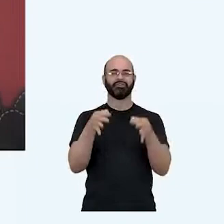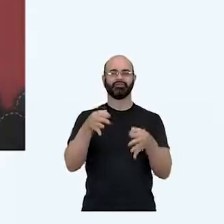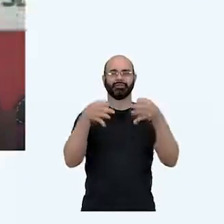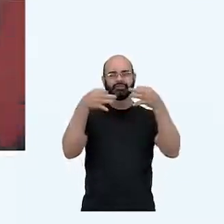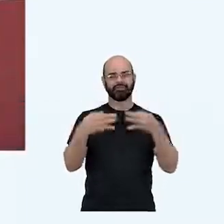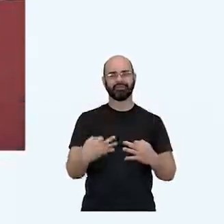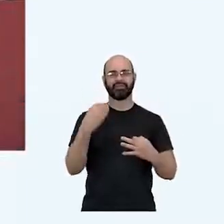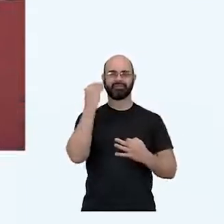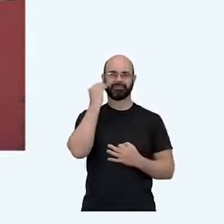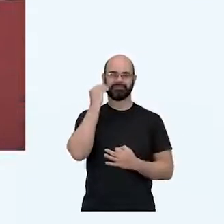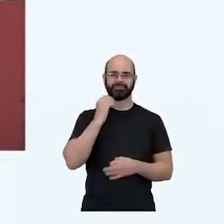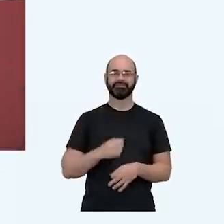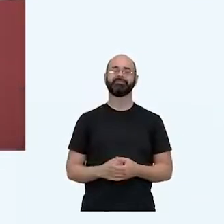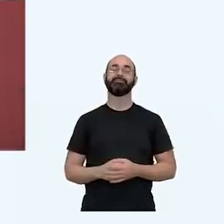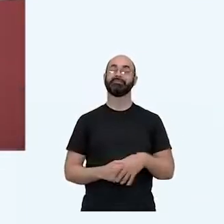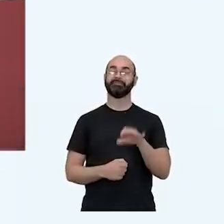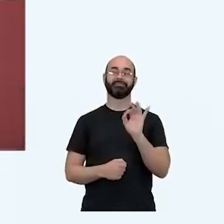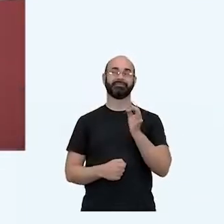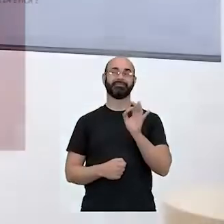Boa! Verdade!